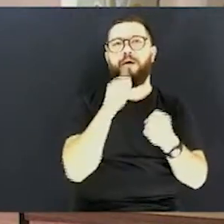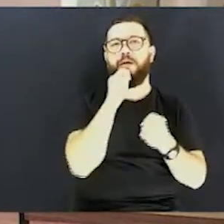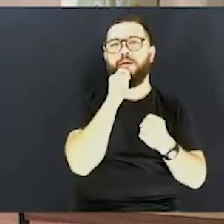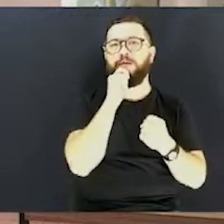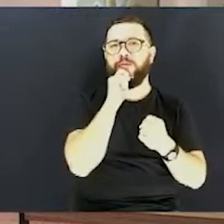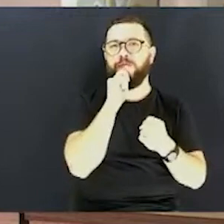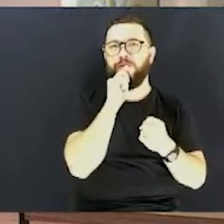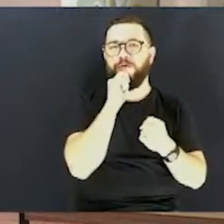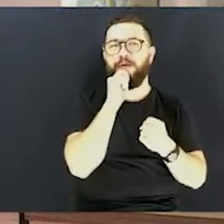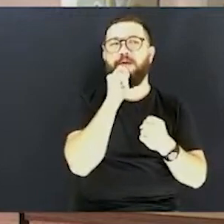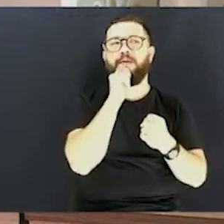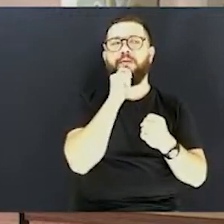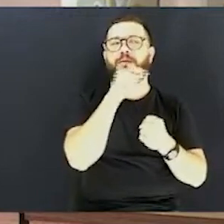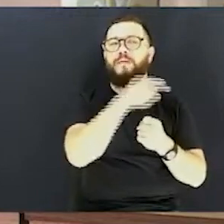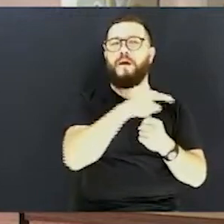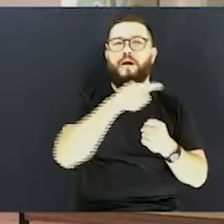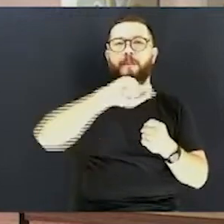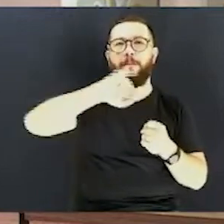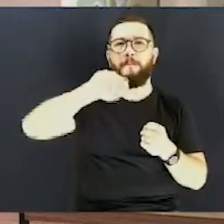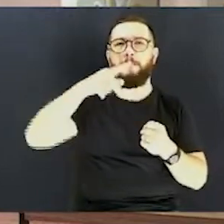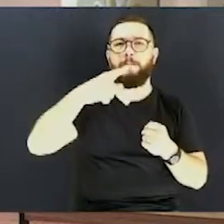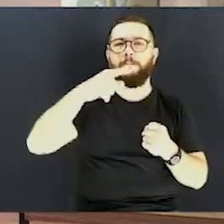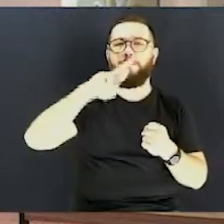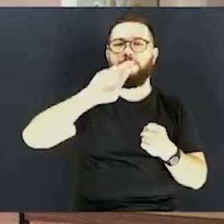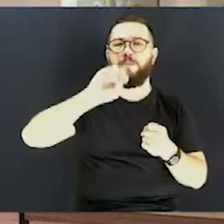relatório ou